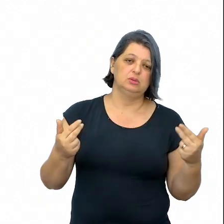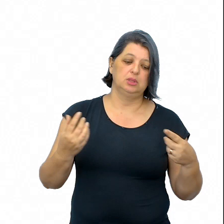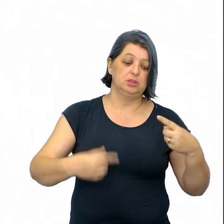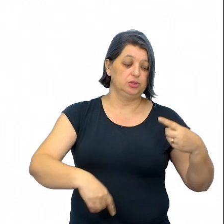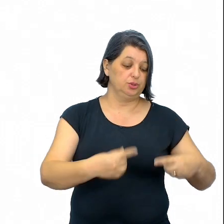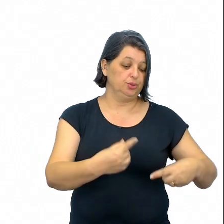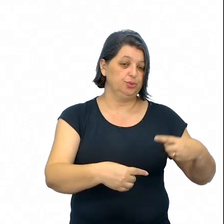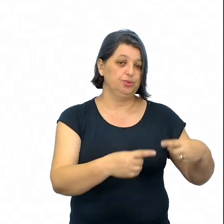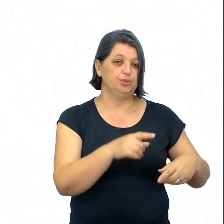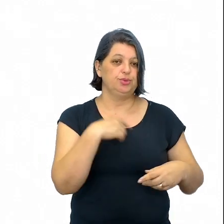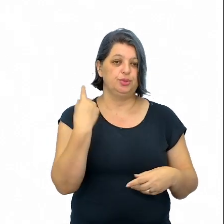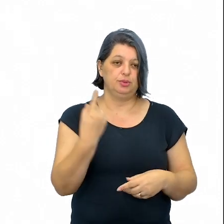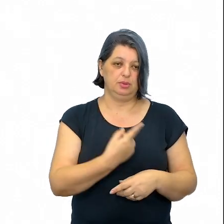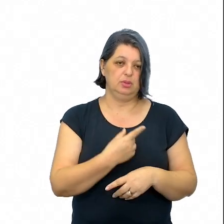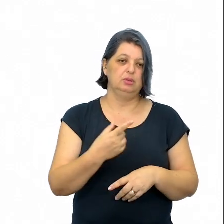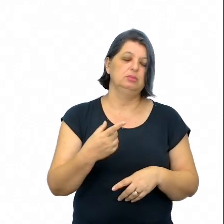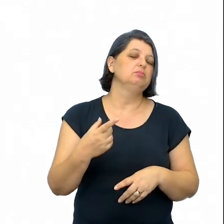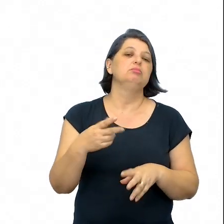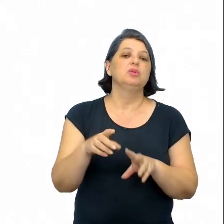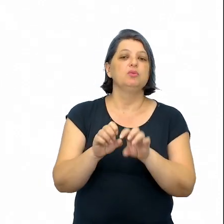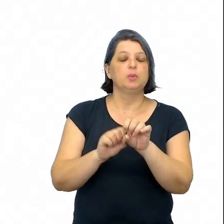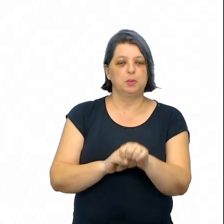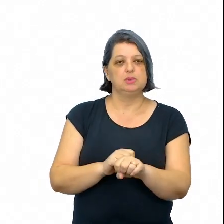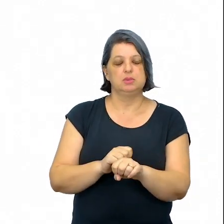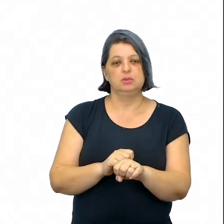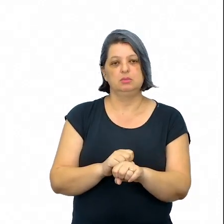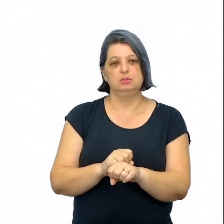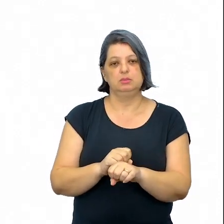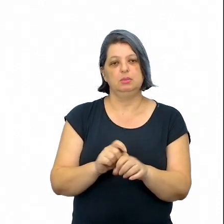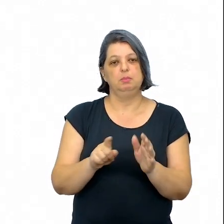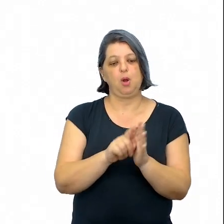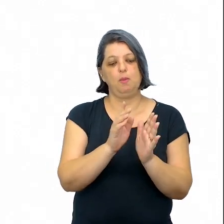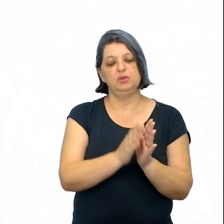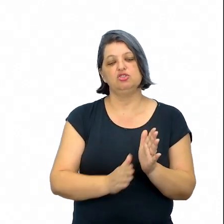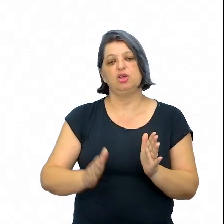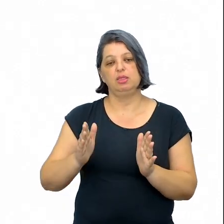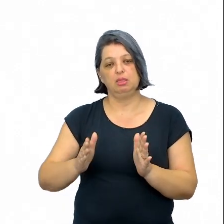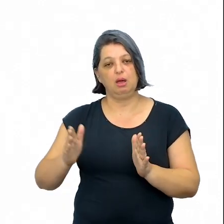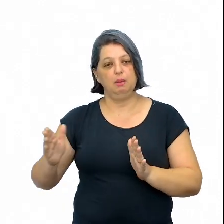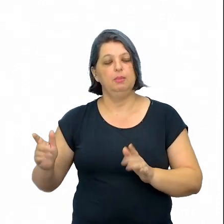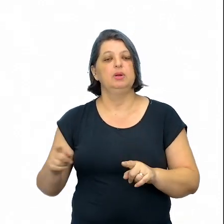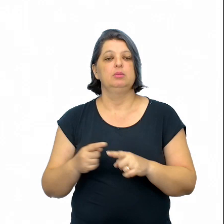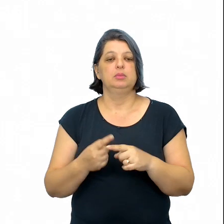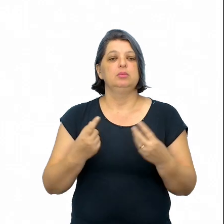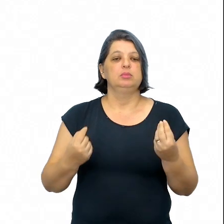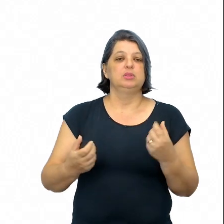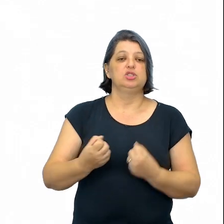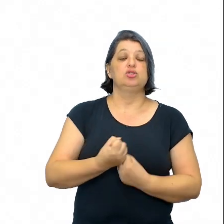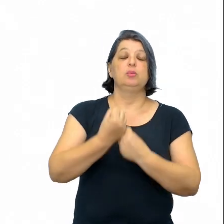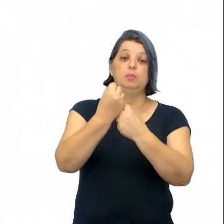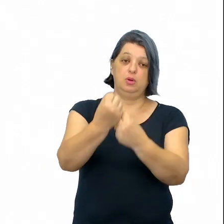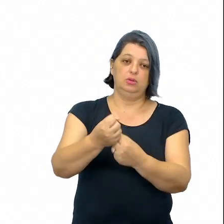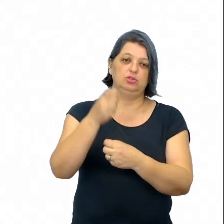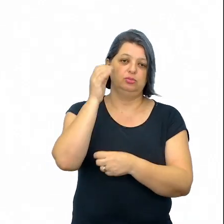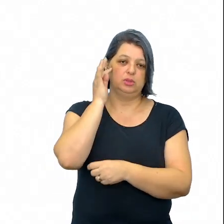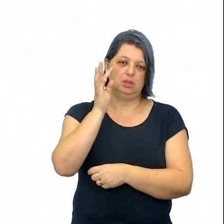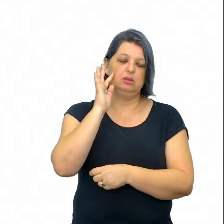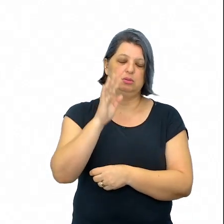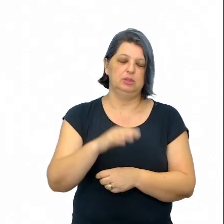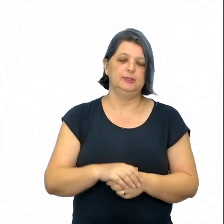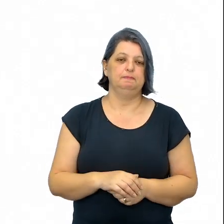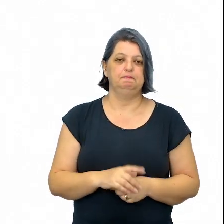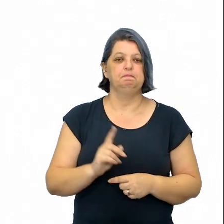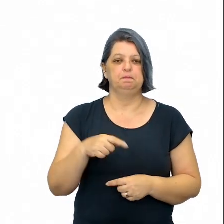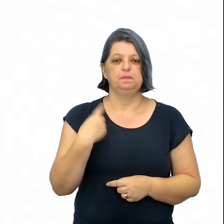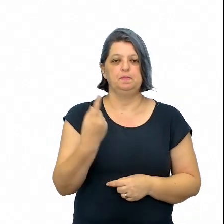quê? Na nossa formação de etapa. Então, para fazer de base, de suporte para essa nossa teoria, a gente viu tudo isso para